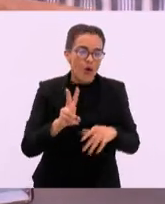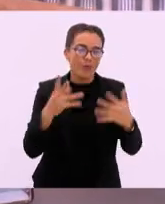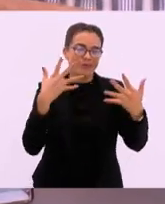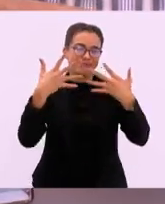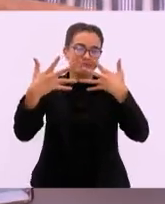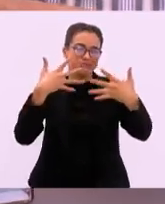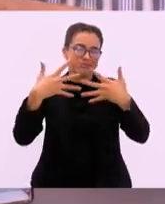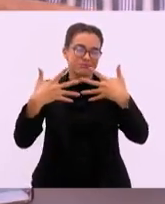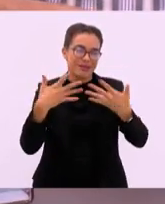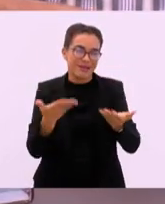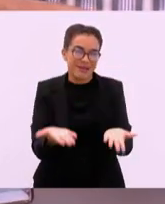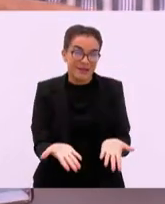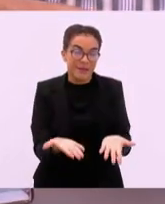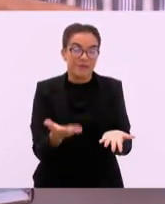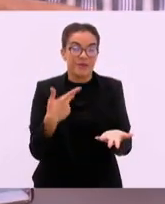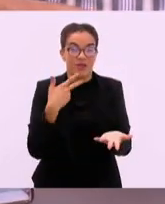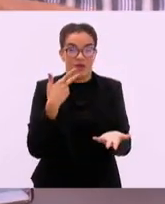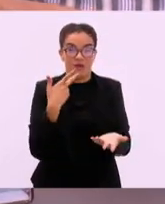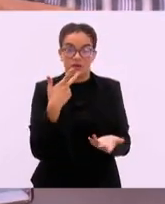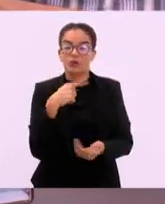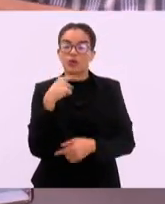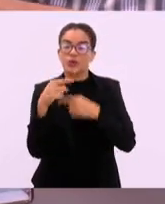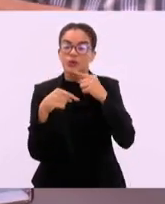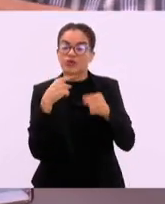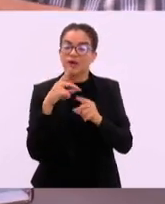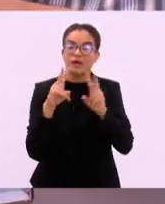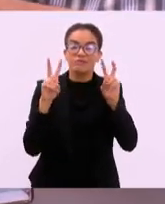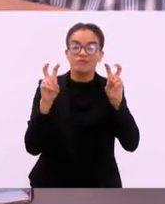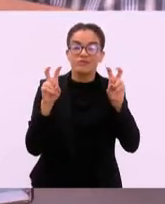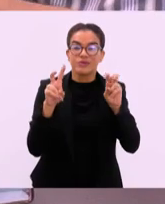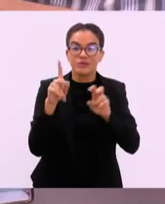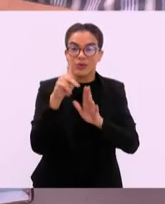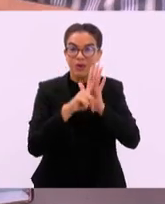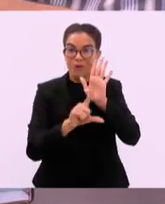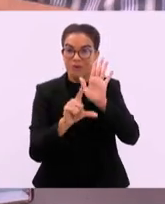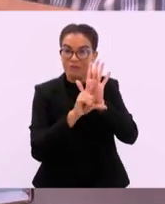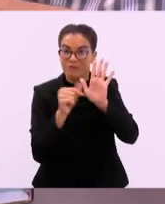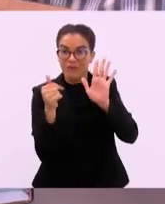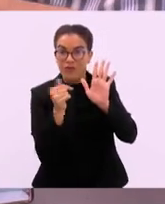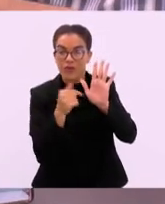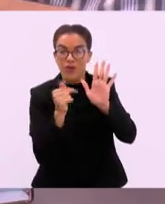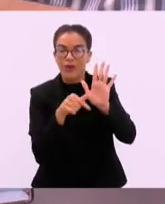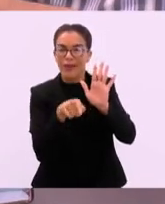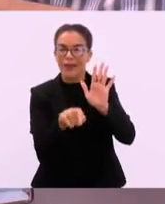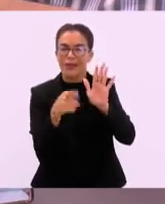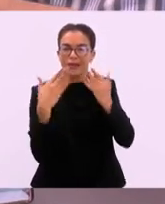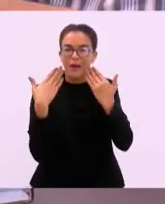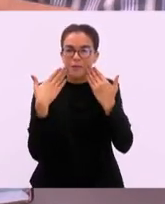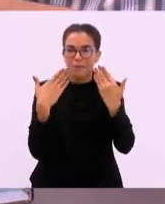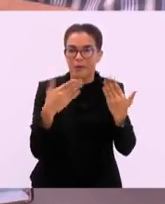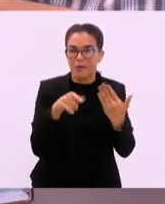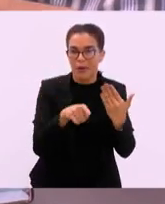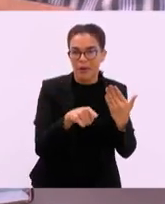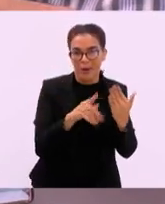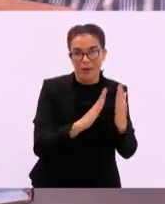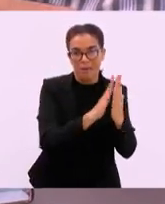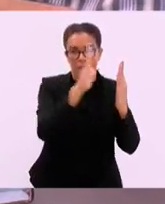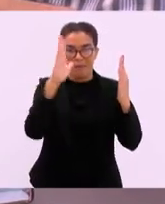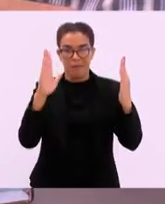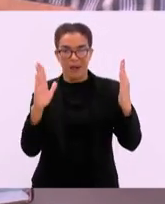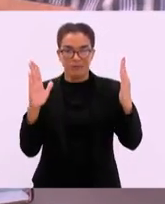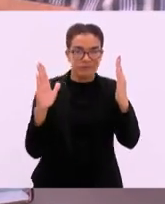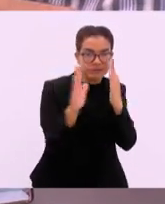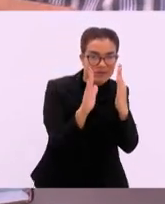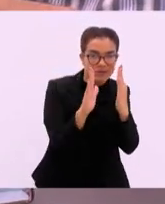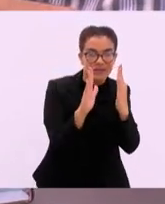contra a emenda do Luiz Paulo. O que eu tenho sérias dúvidas é sobre o projeto mesmo, porque ele está passando por um prazo tal... Mas